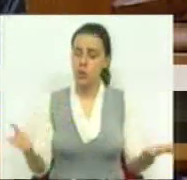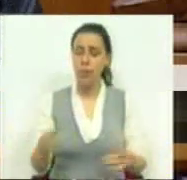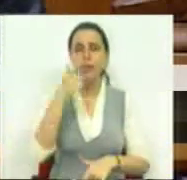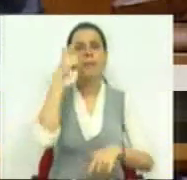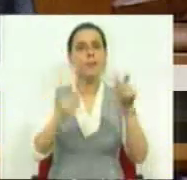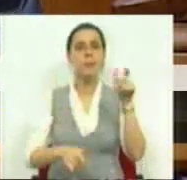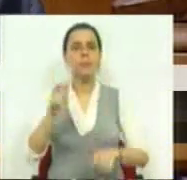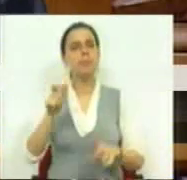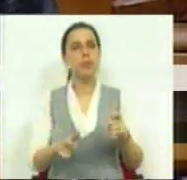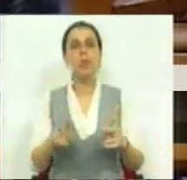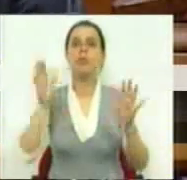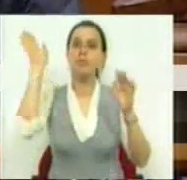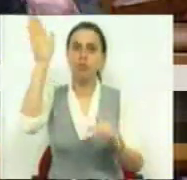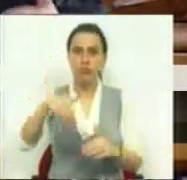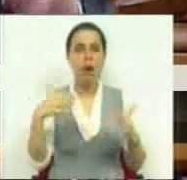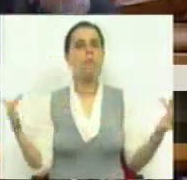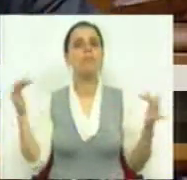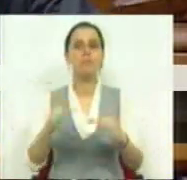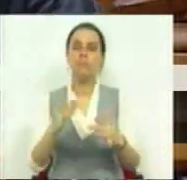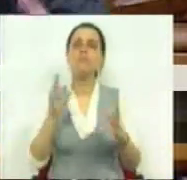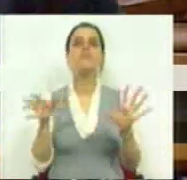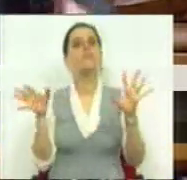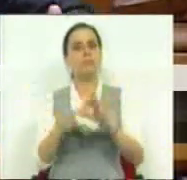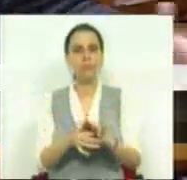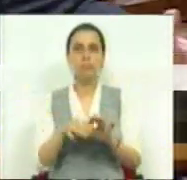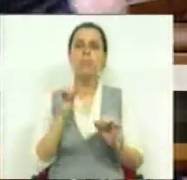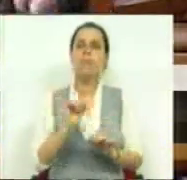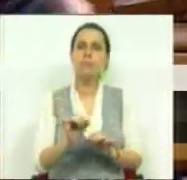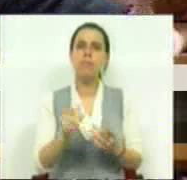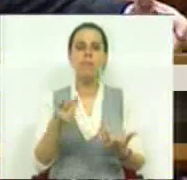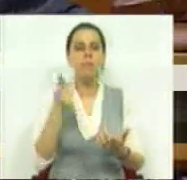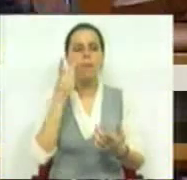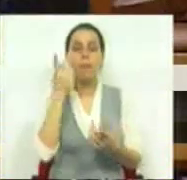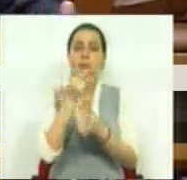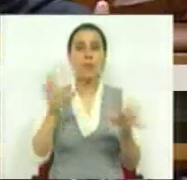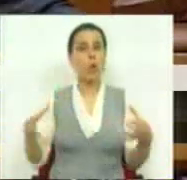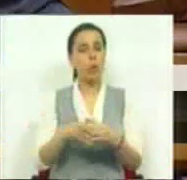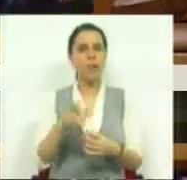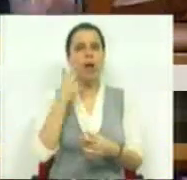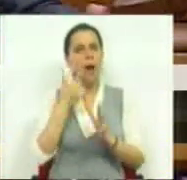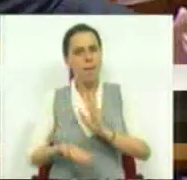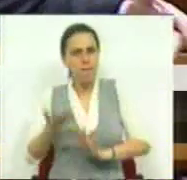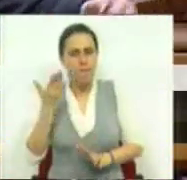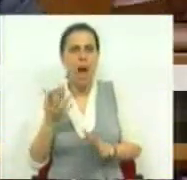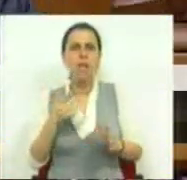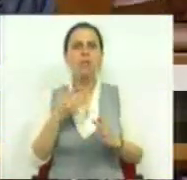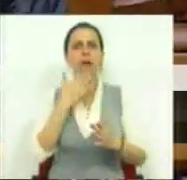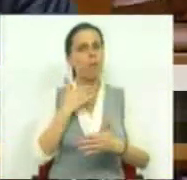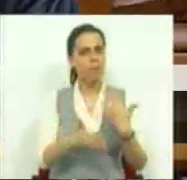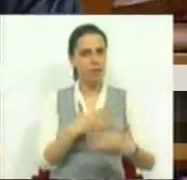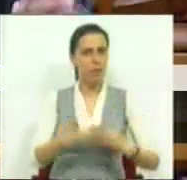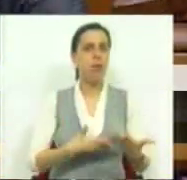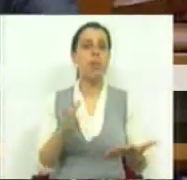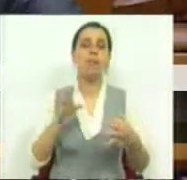as pessoas sejam chamadas, sejam convocadas para uma vida coletiva mais intensa e mais profícua